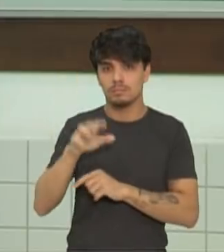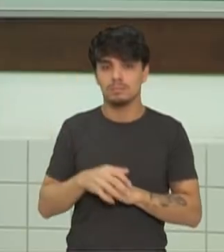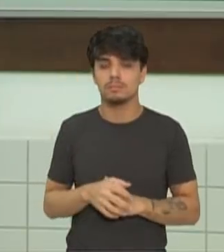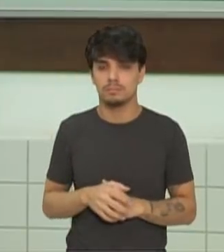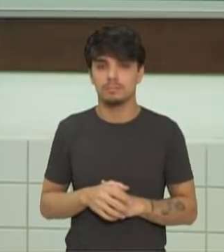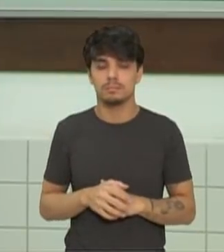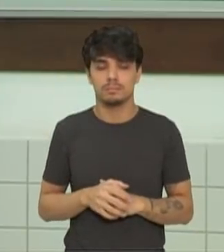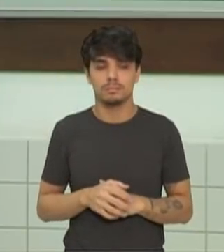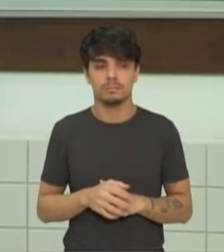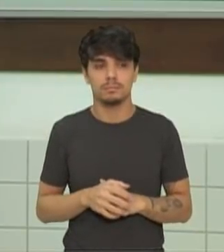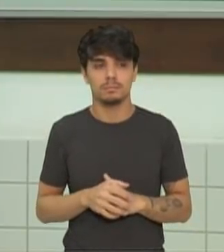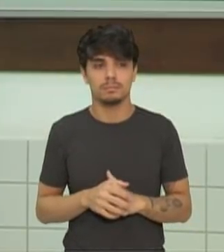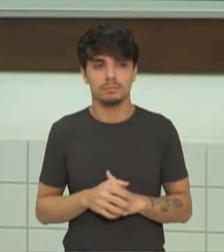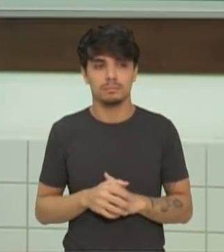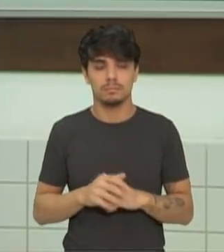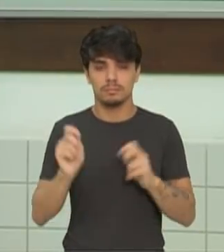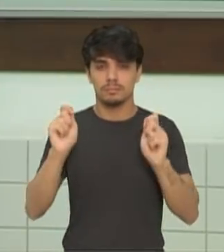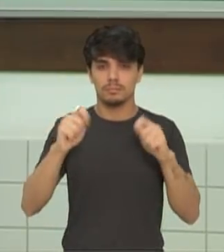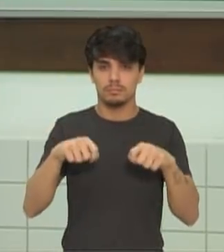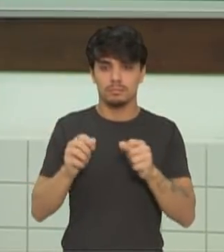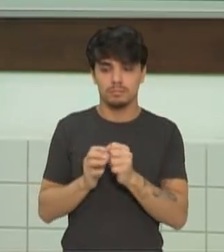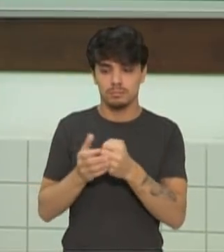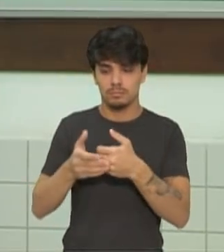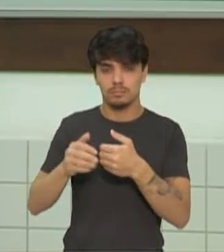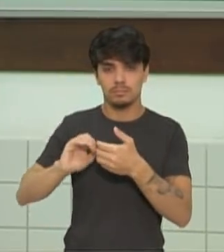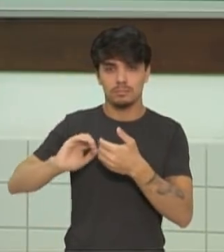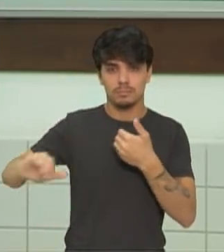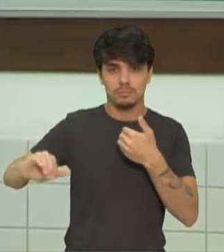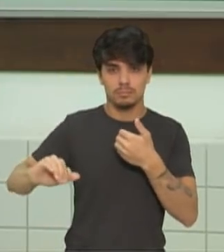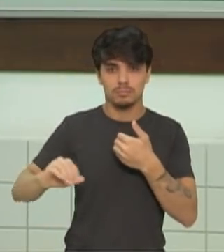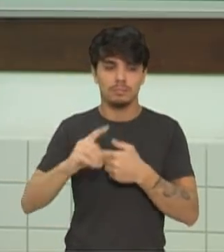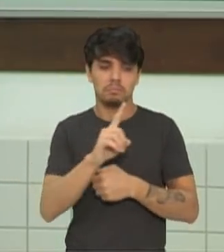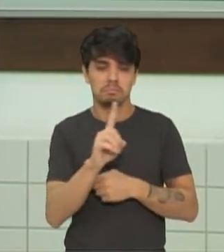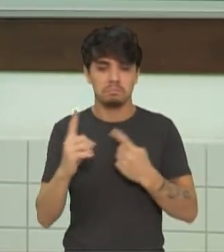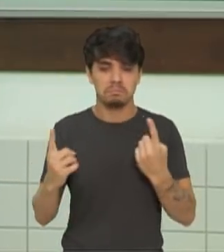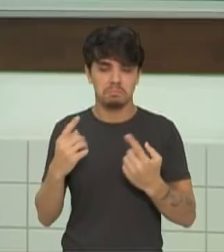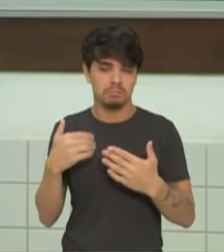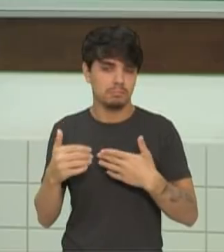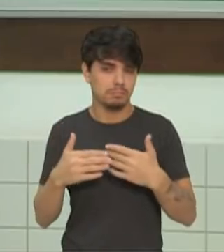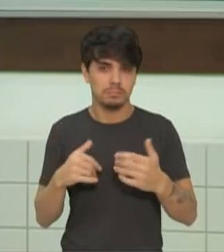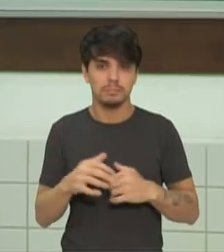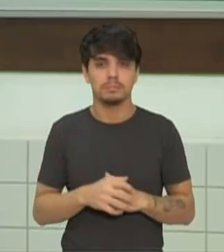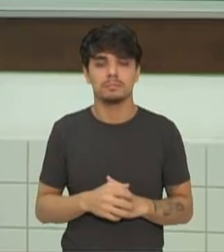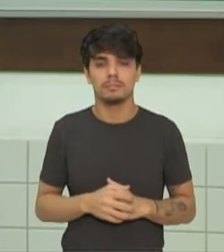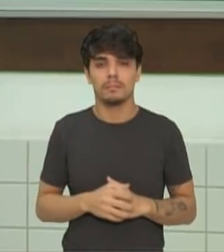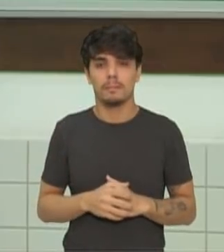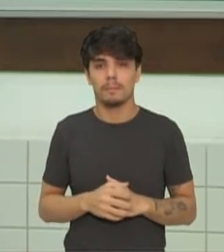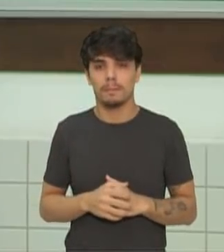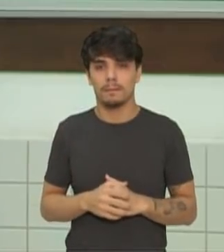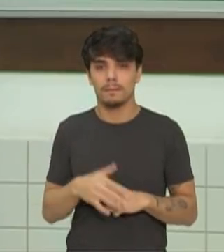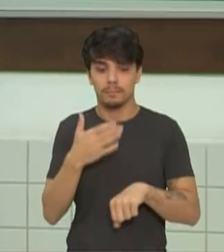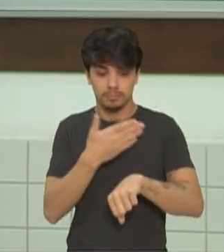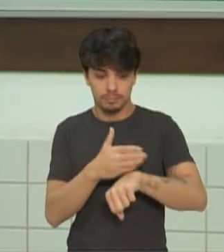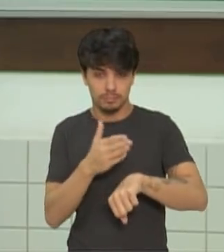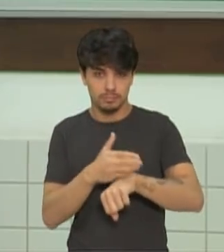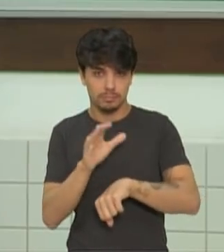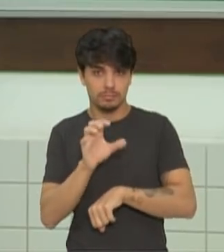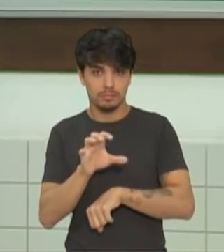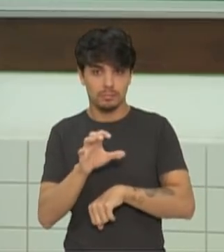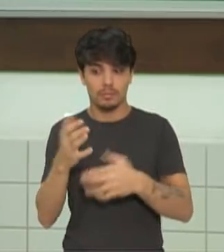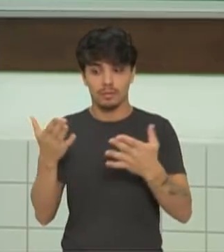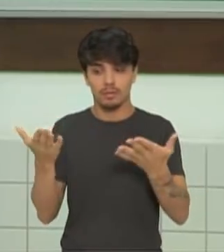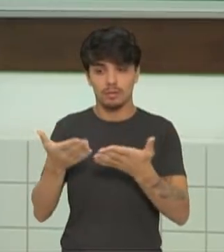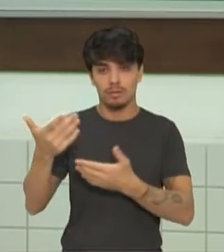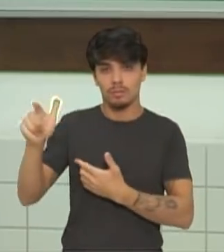tá bom? E nós podemos isolar tanto um quanto o outro, né? Então, isso que a gente estava praticando. Vamos continuar com outro